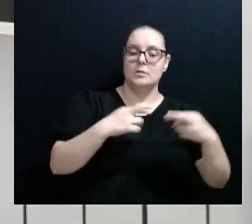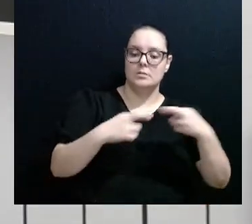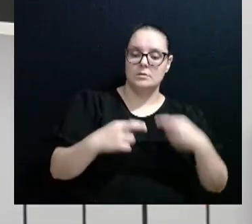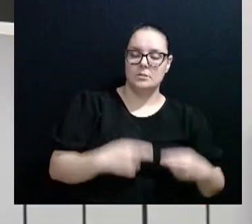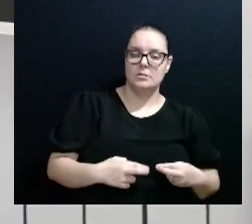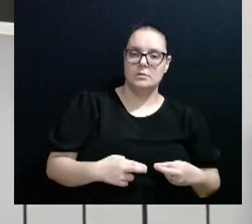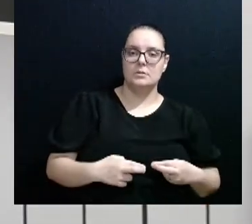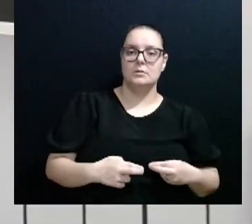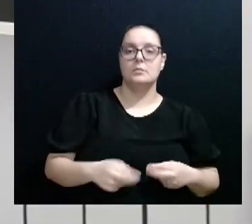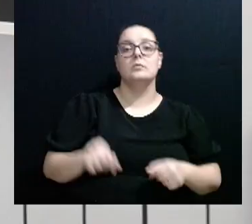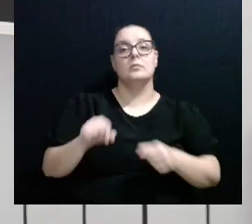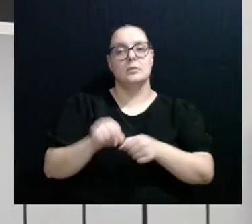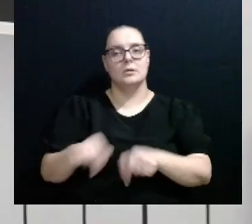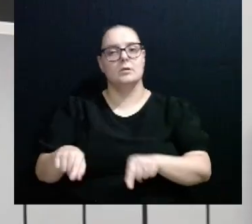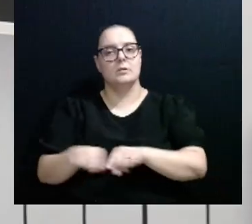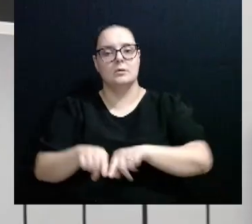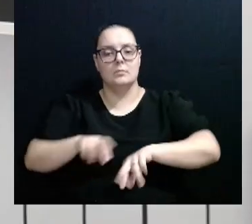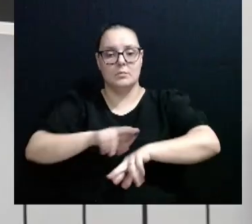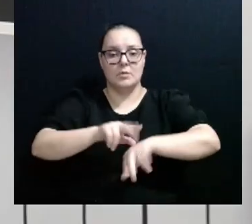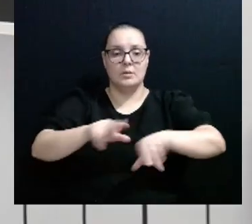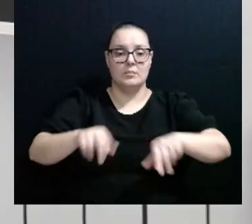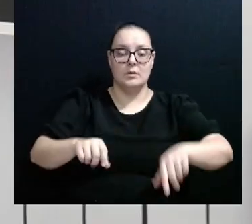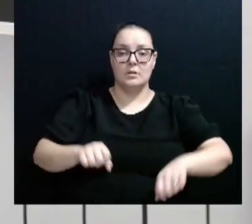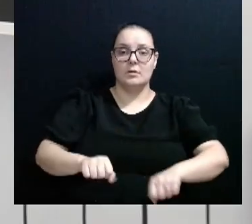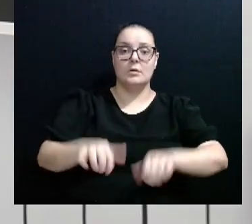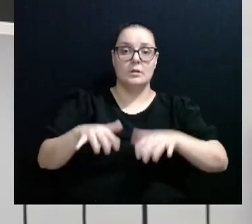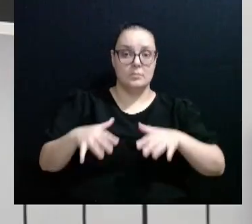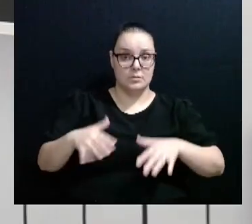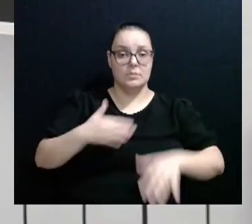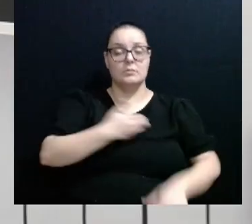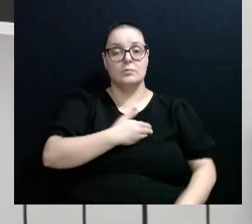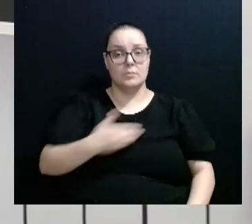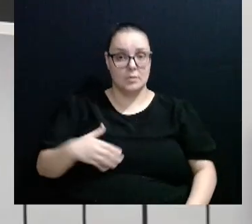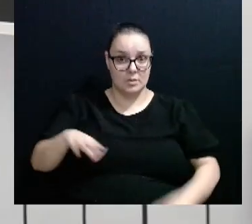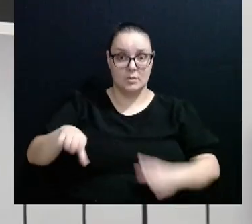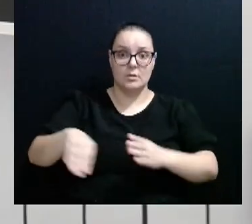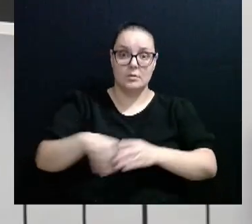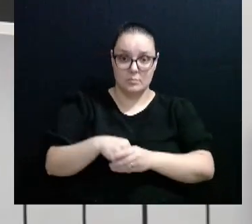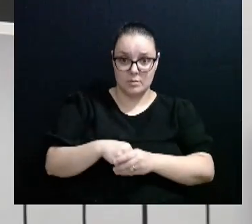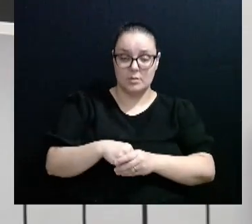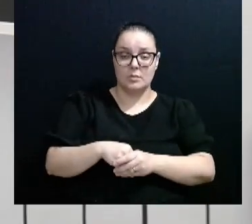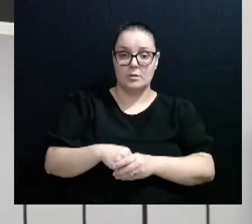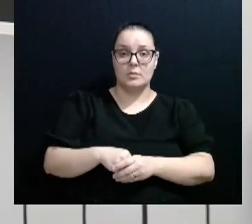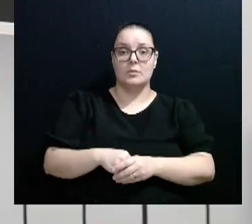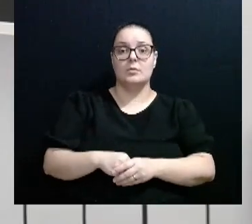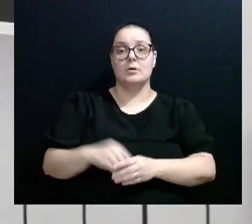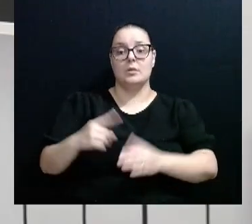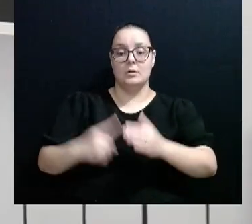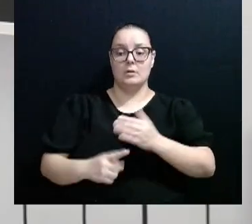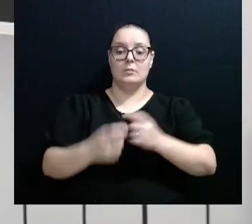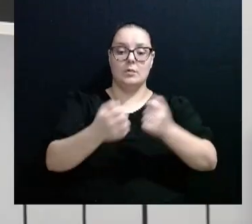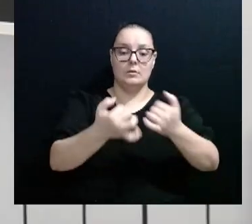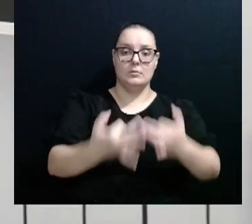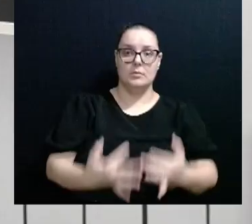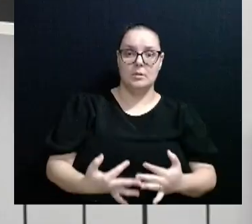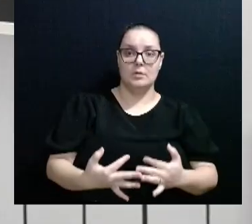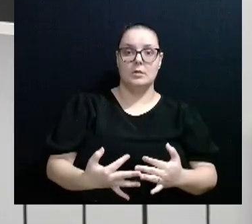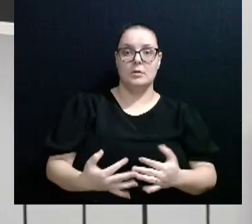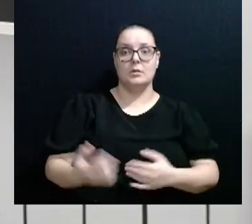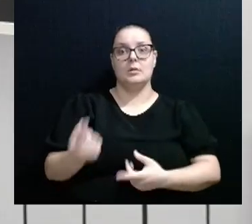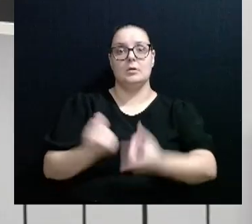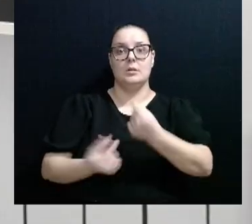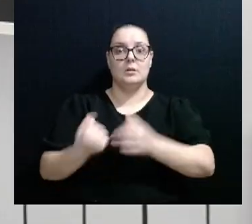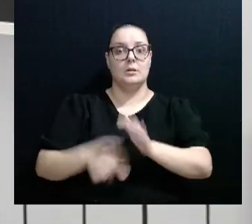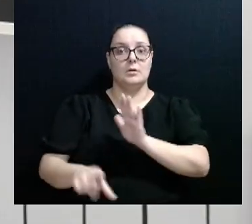realizou diversas audiências públicas que incluem a prestação de contas e a lei orçamentária do município.